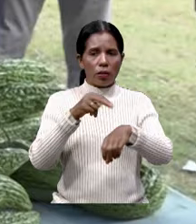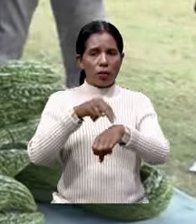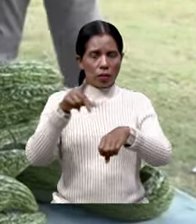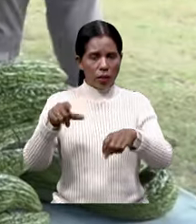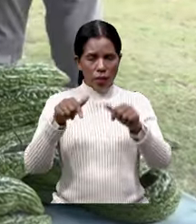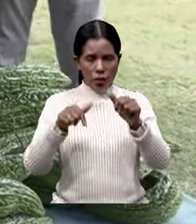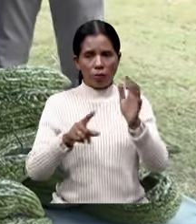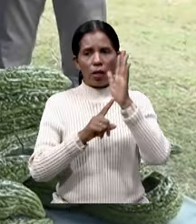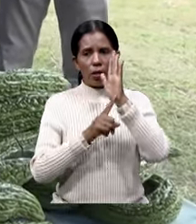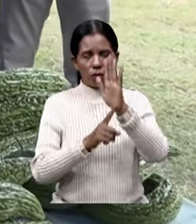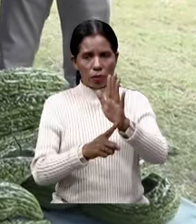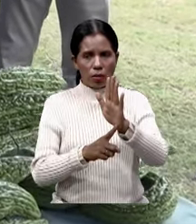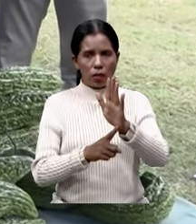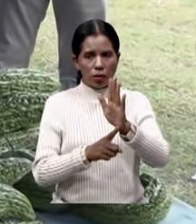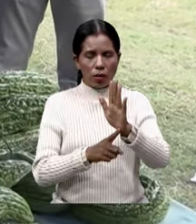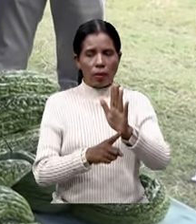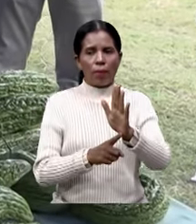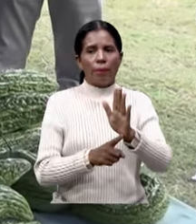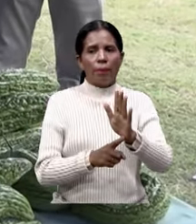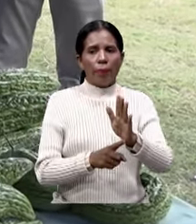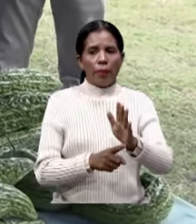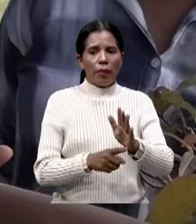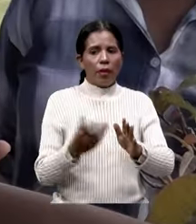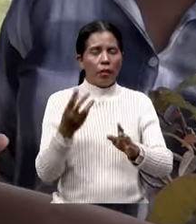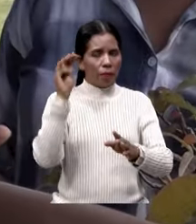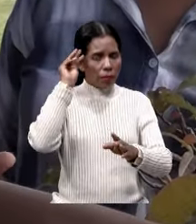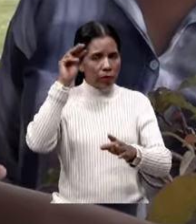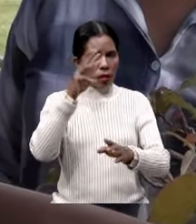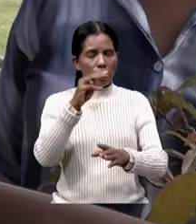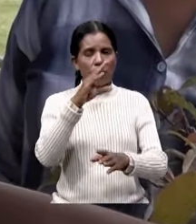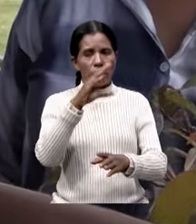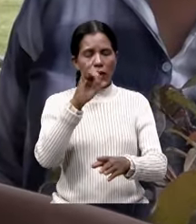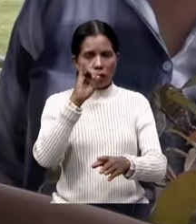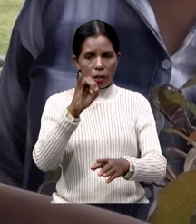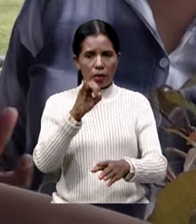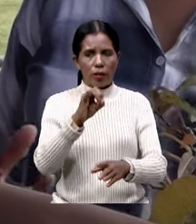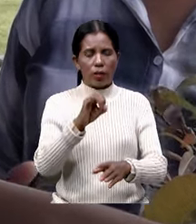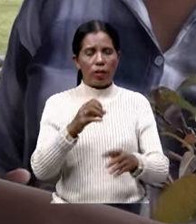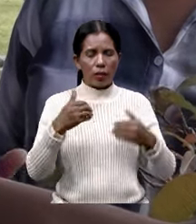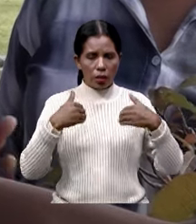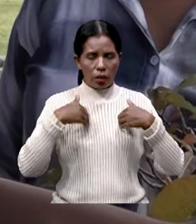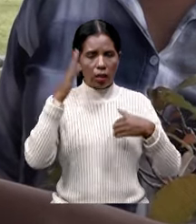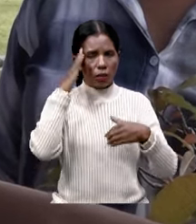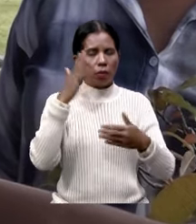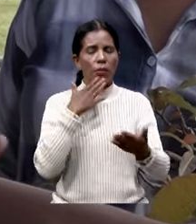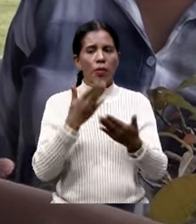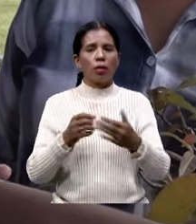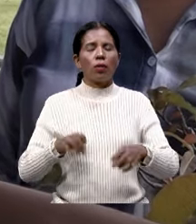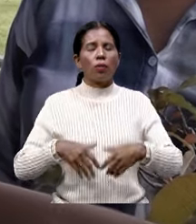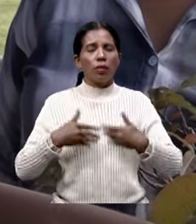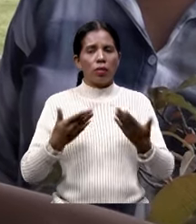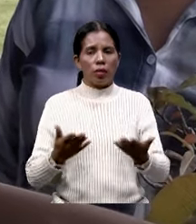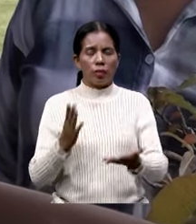kata durante ne Ministério Comércio Indústria e hanoi ne bedia coisa atu bele